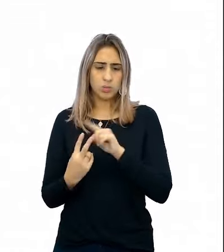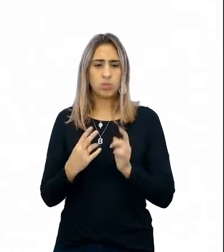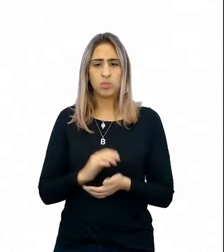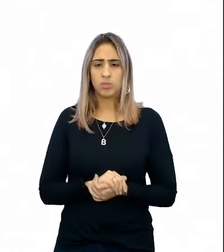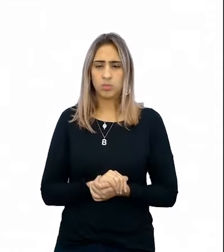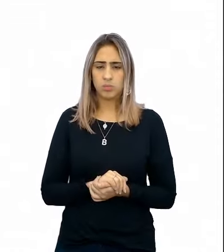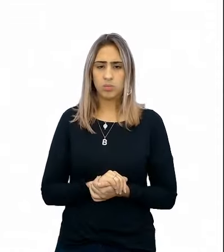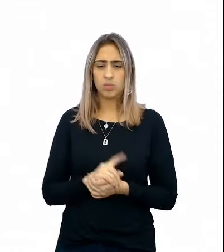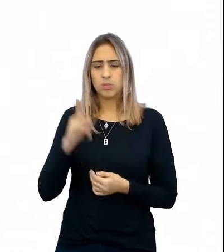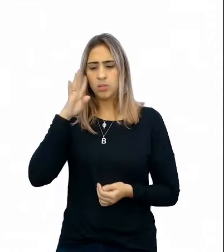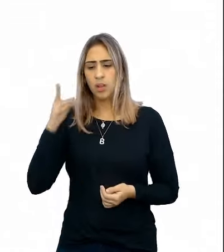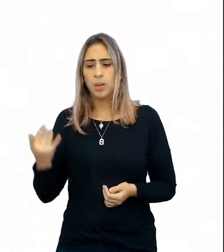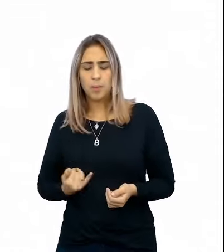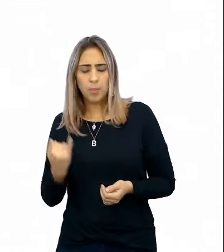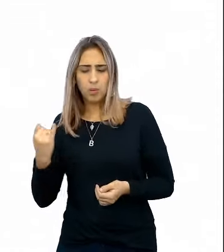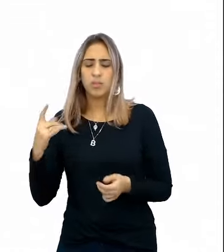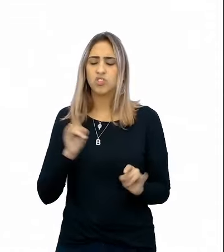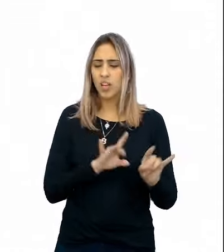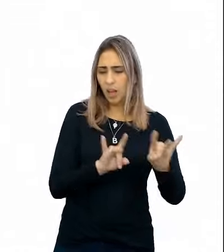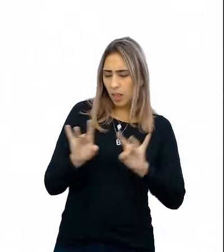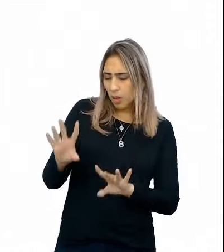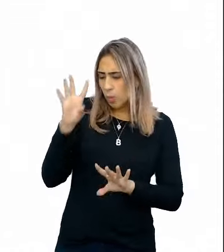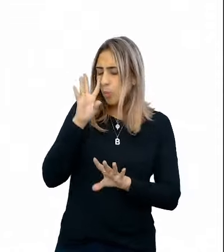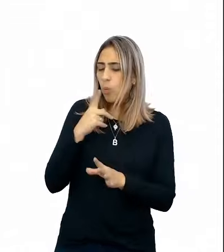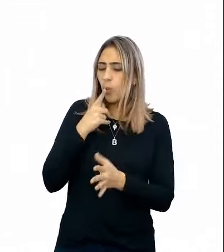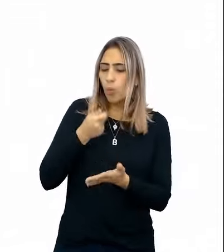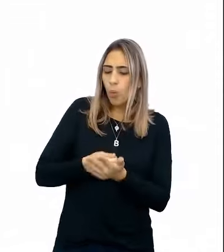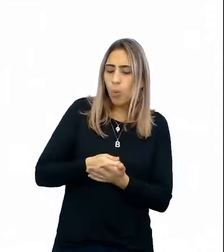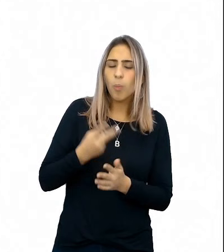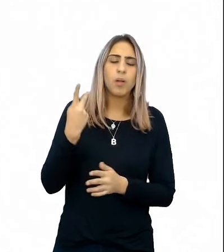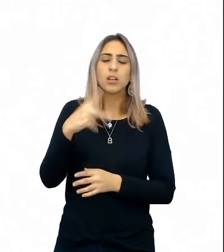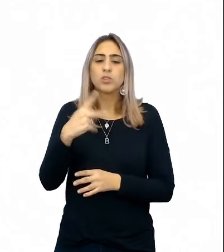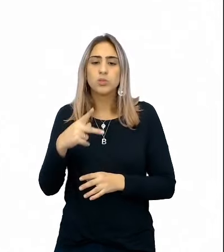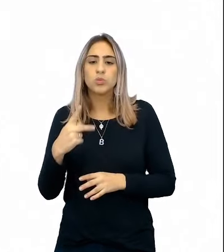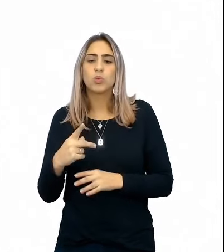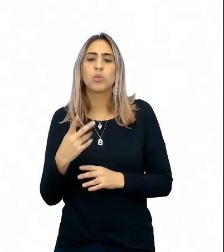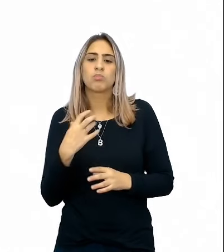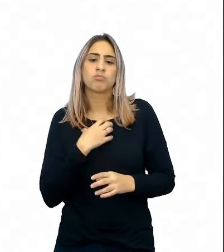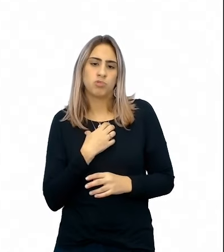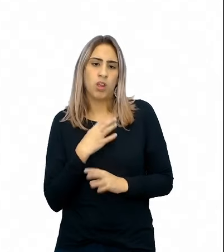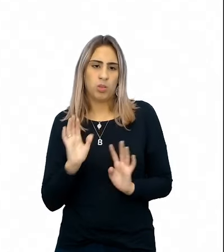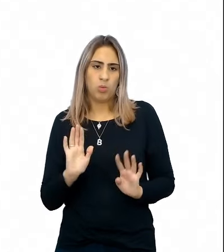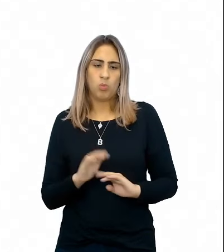são importantes, mas cada um cumpre com a sua função.